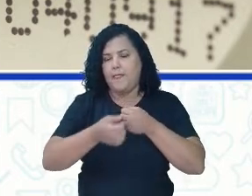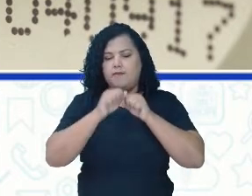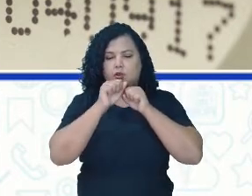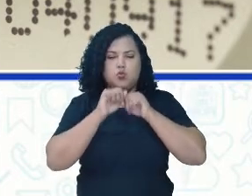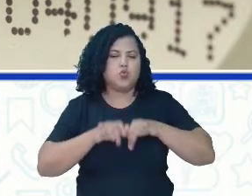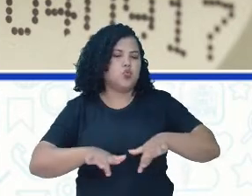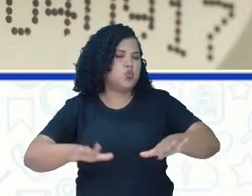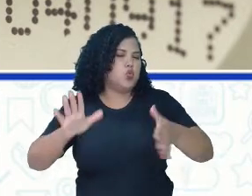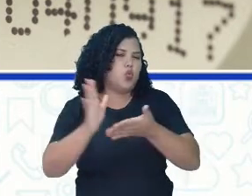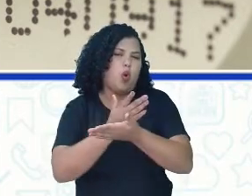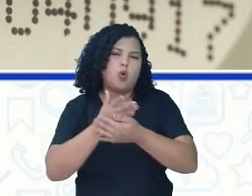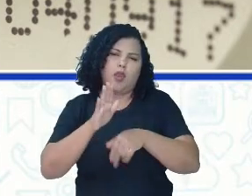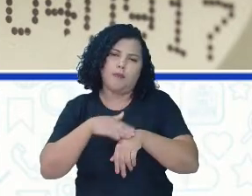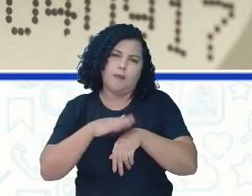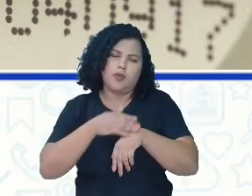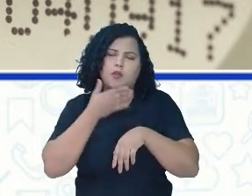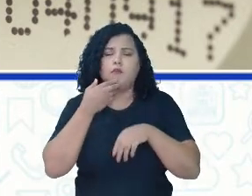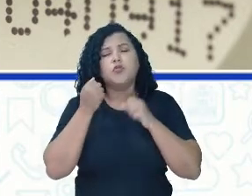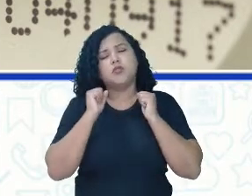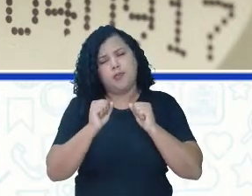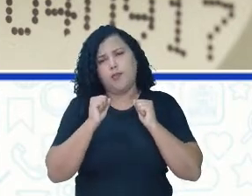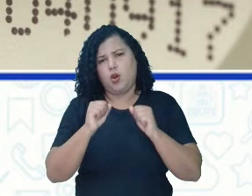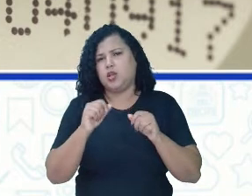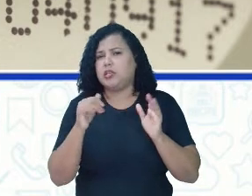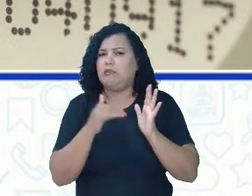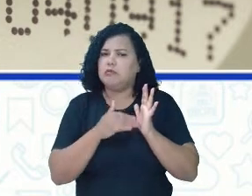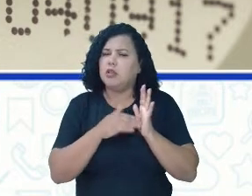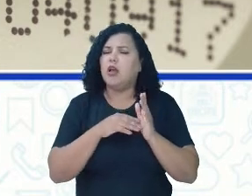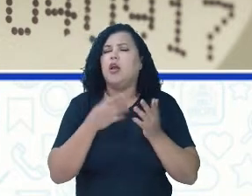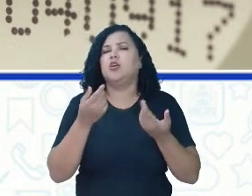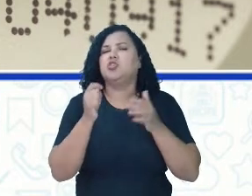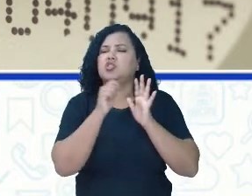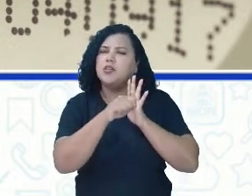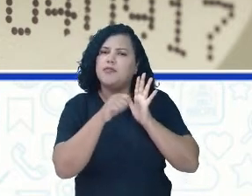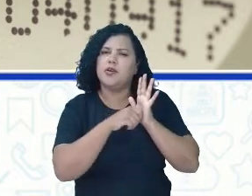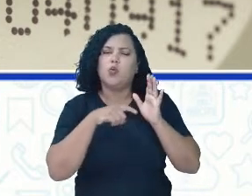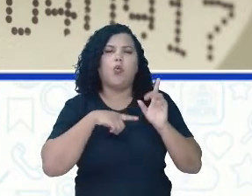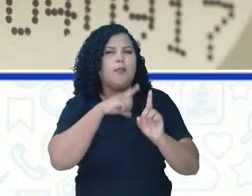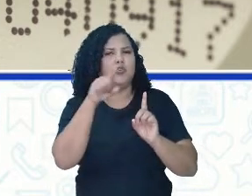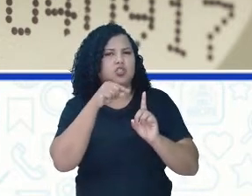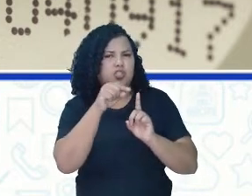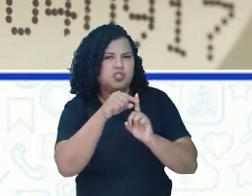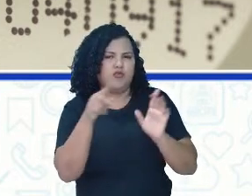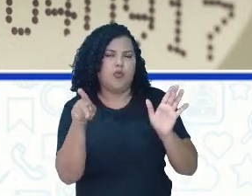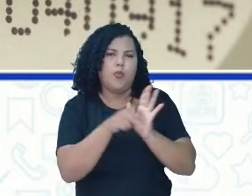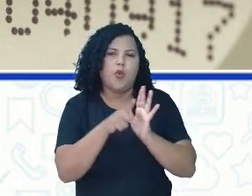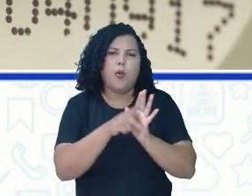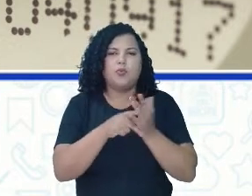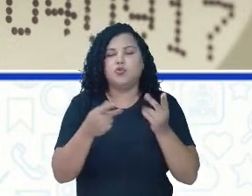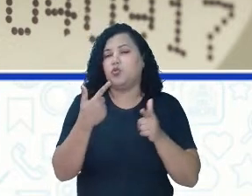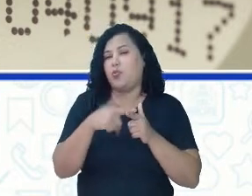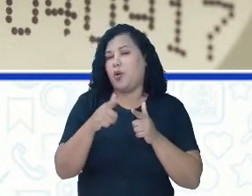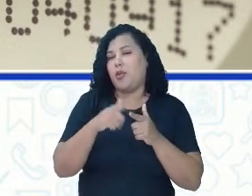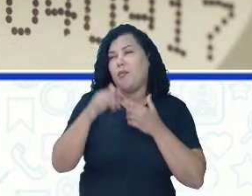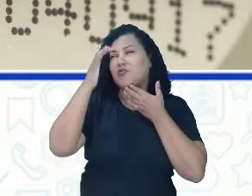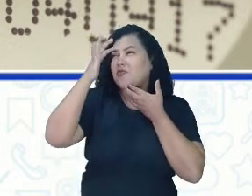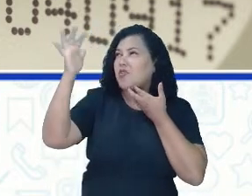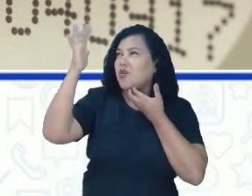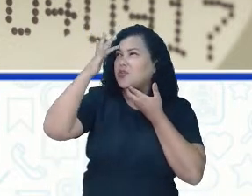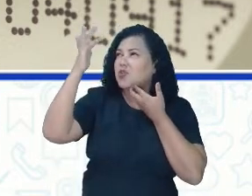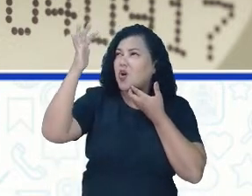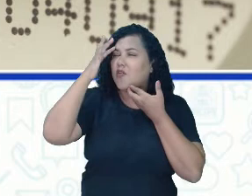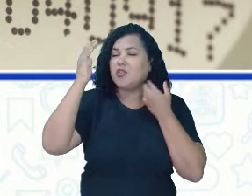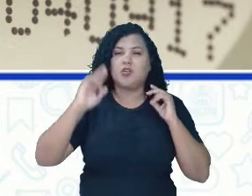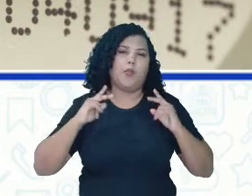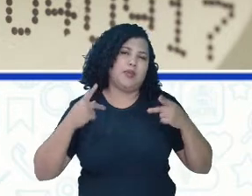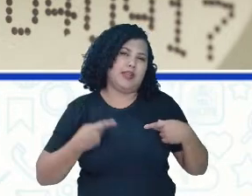atemporal. Você pode até escrever, né, com essa intenção, os grandes problemas filosóficos da humanidade. Contudo, a